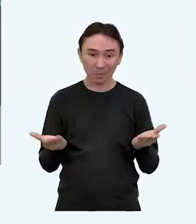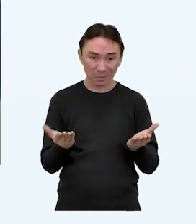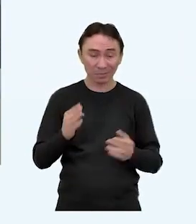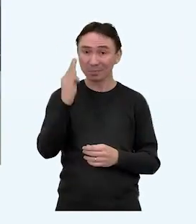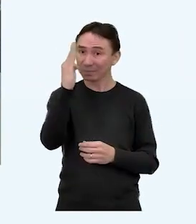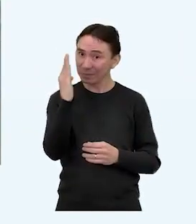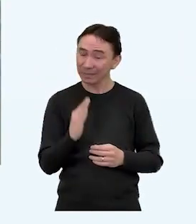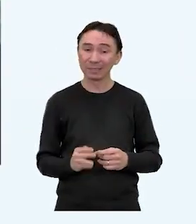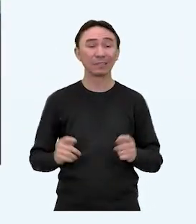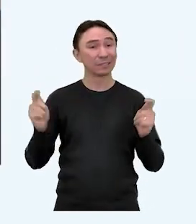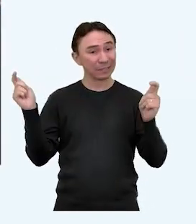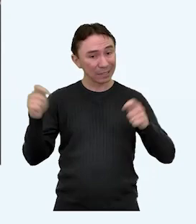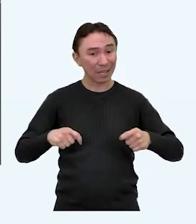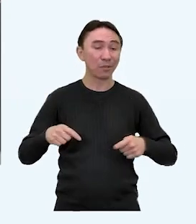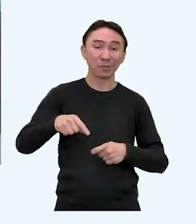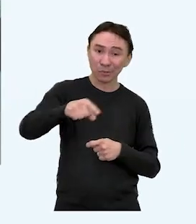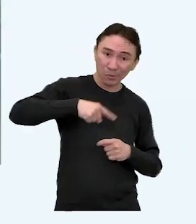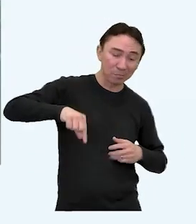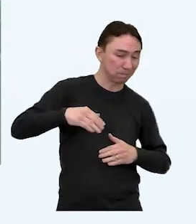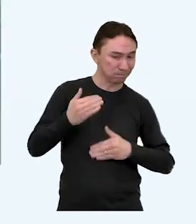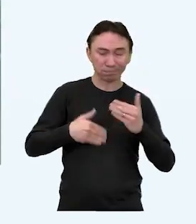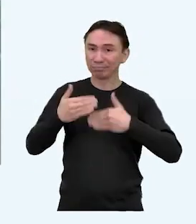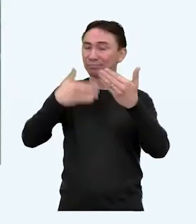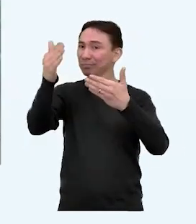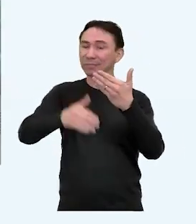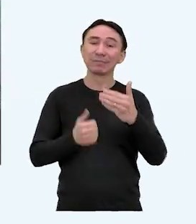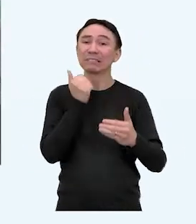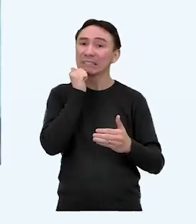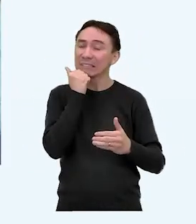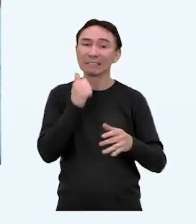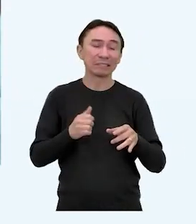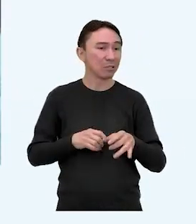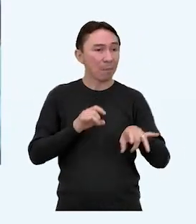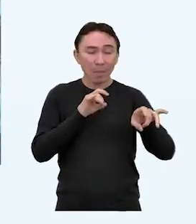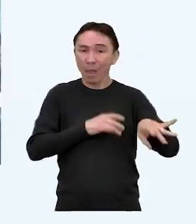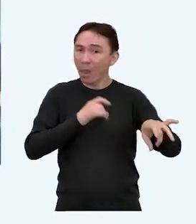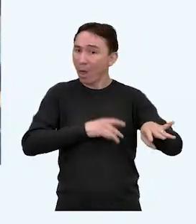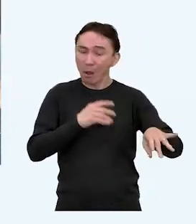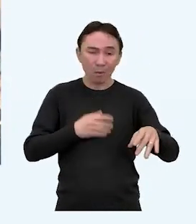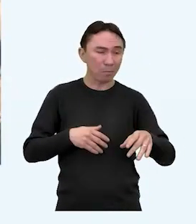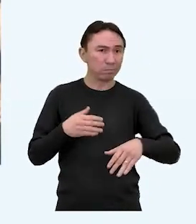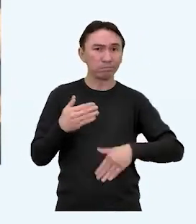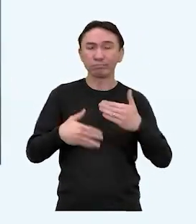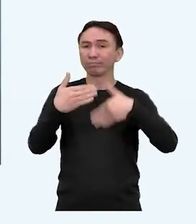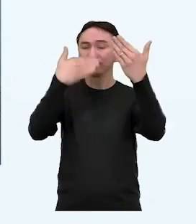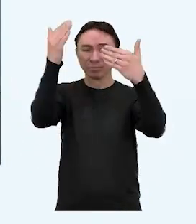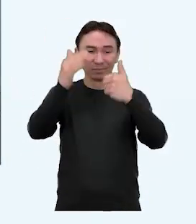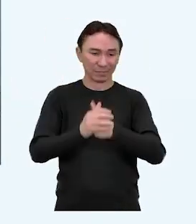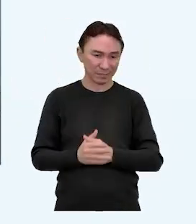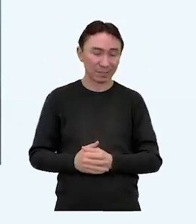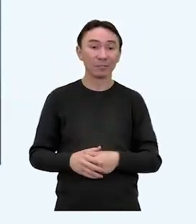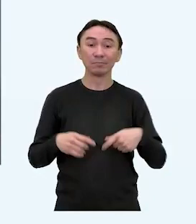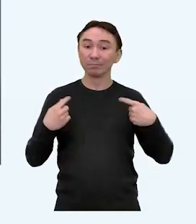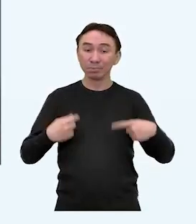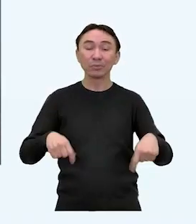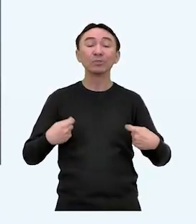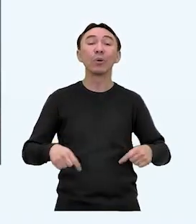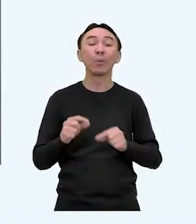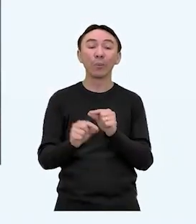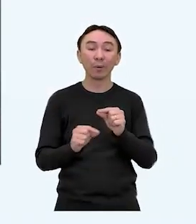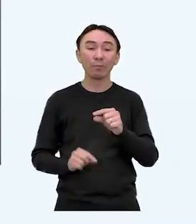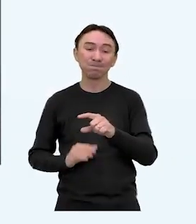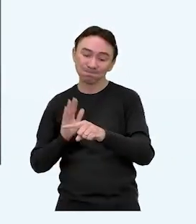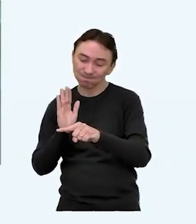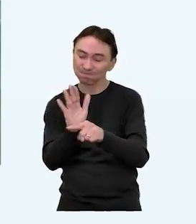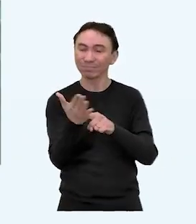científico e tecnológico e o seu impacto no desenvolvimento social também. A gente precisa dessa cooperação para que o desenvolvimento